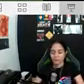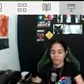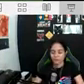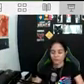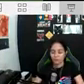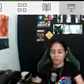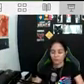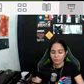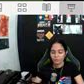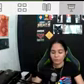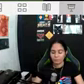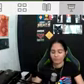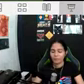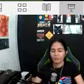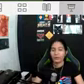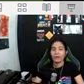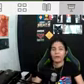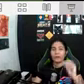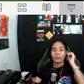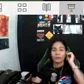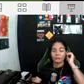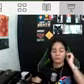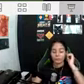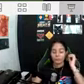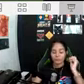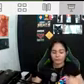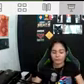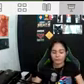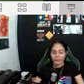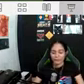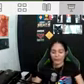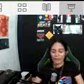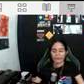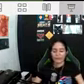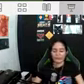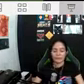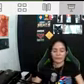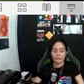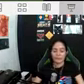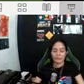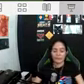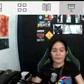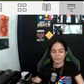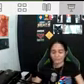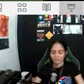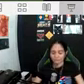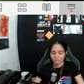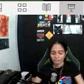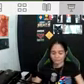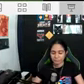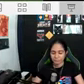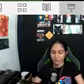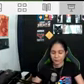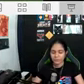e de biomedicina. Vamos dar continuidade à aula da semana